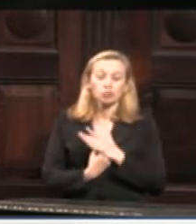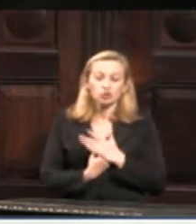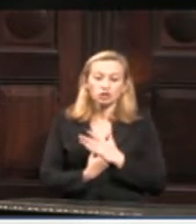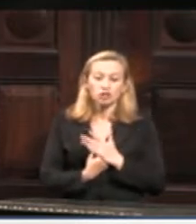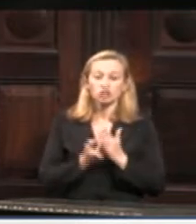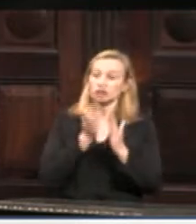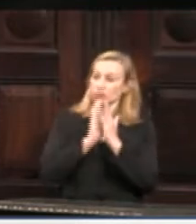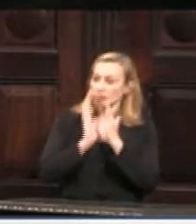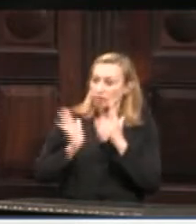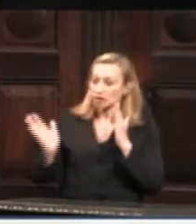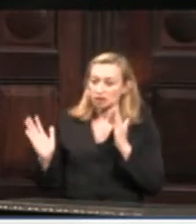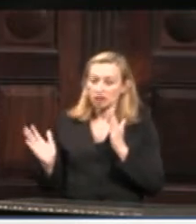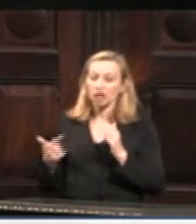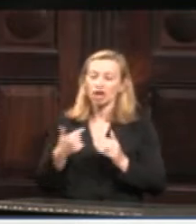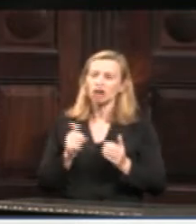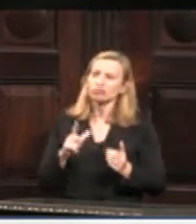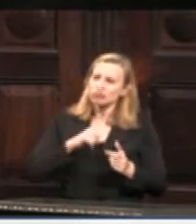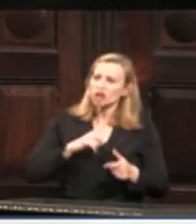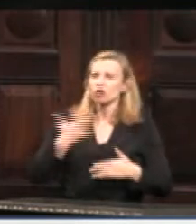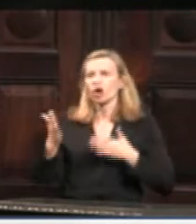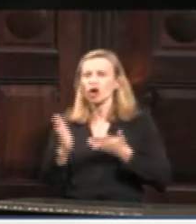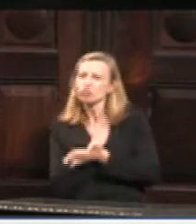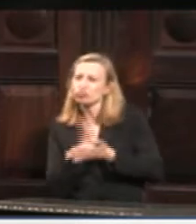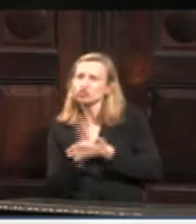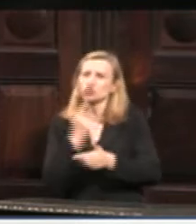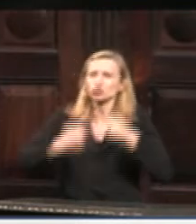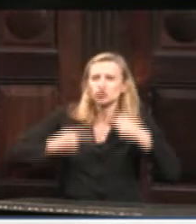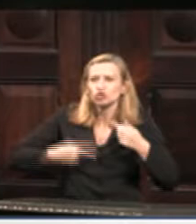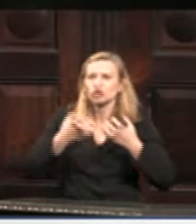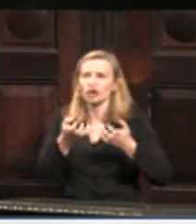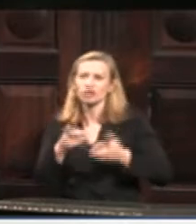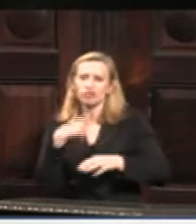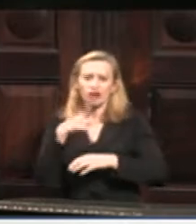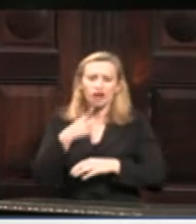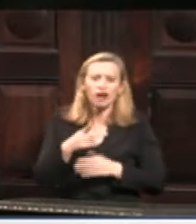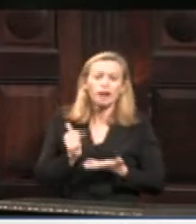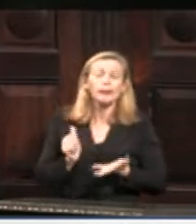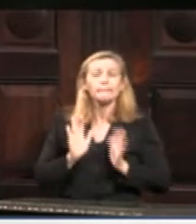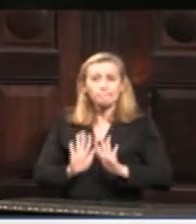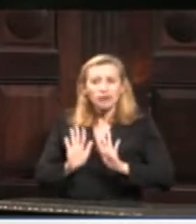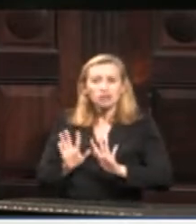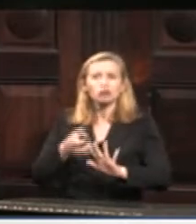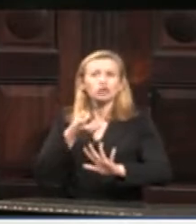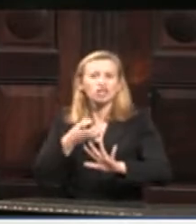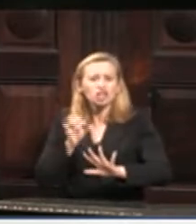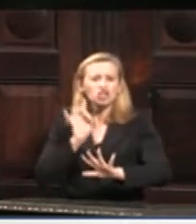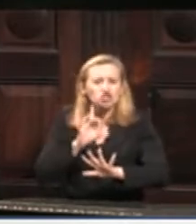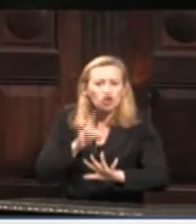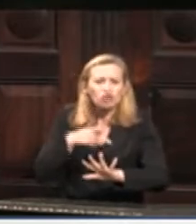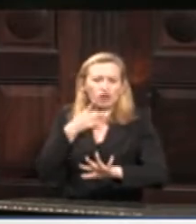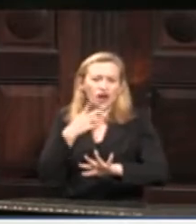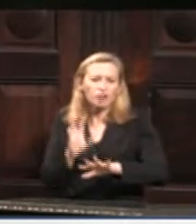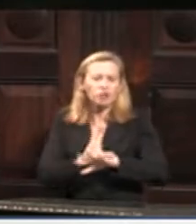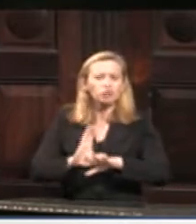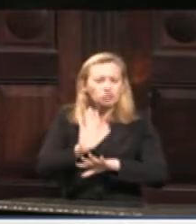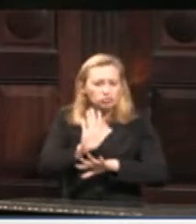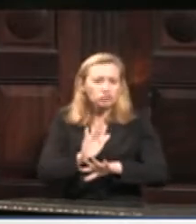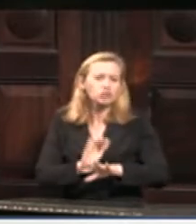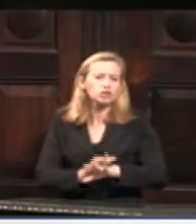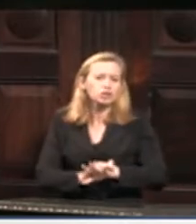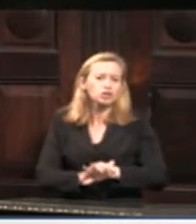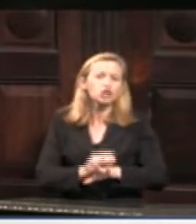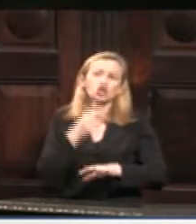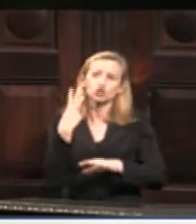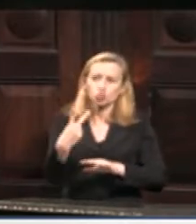eu tenho algumas discussões que eu quero fazer, mas eu queria só fazer pela comissão, para não tirar de pauta, é claro,